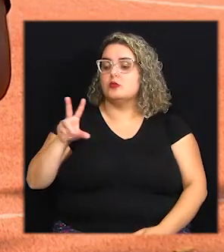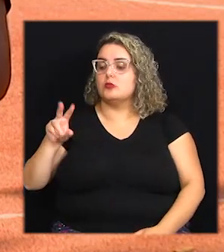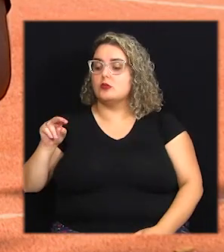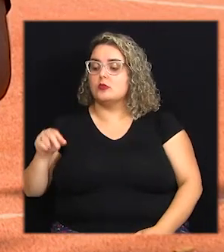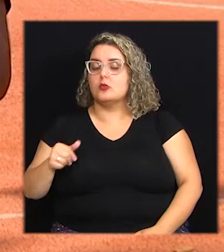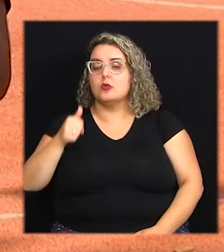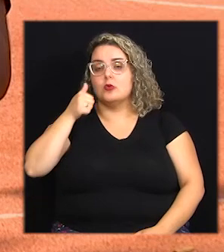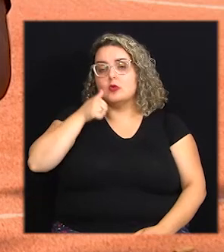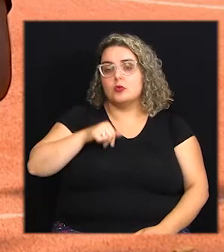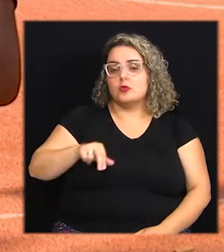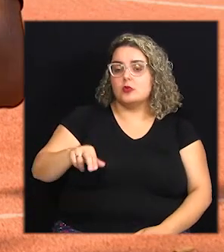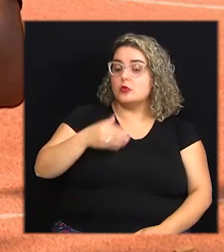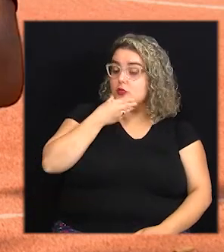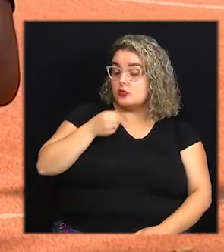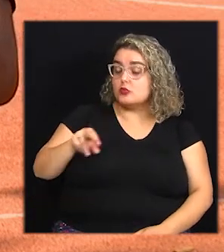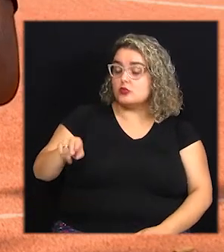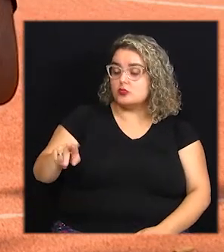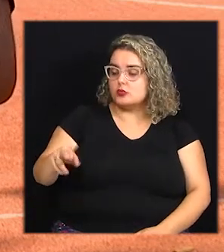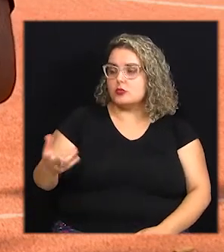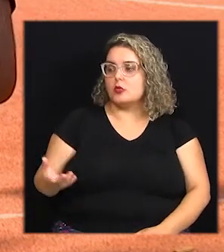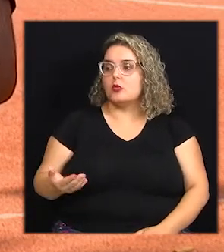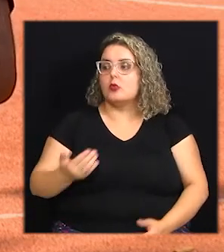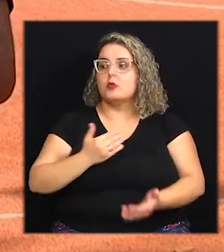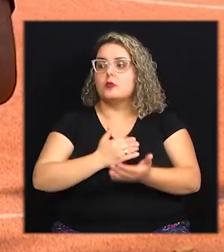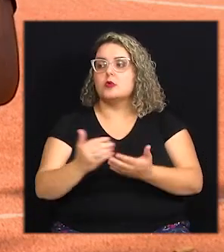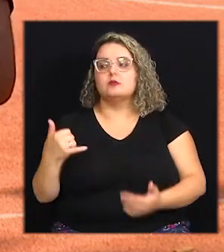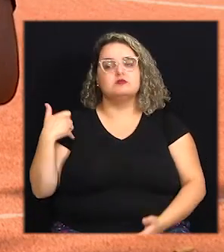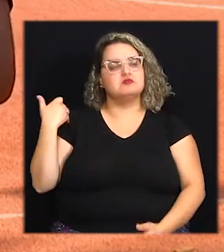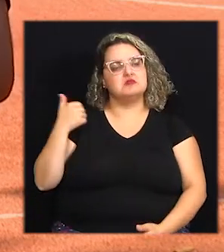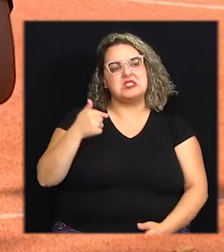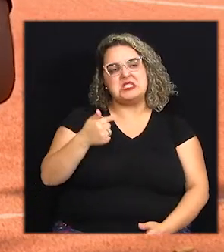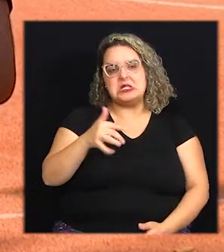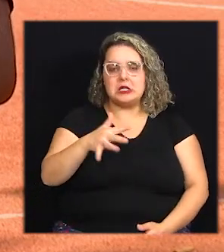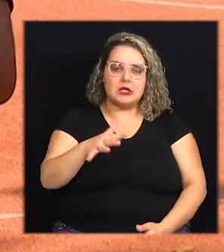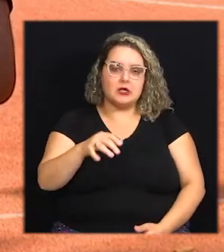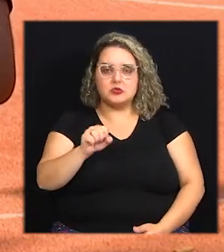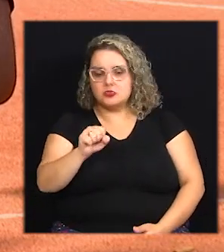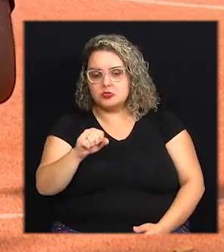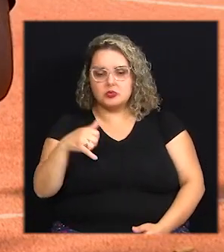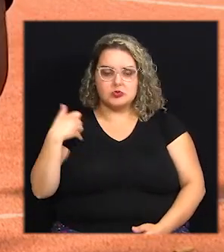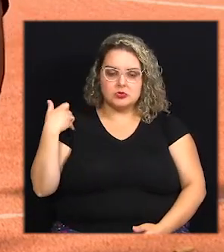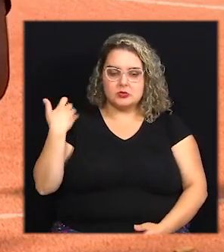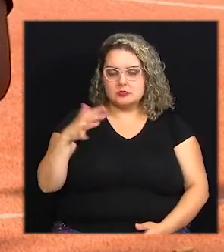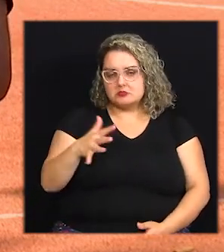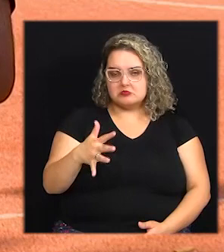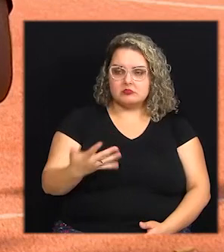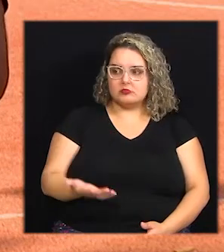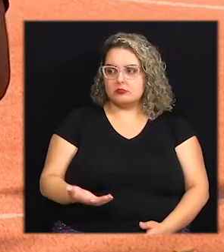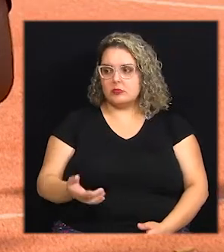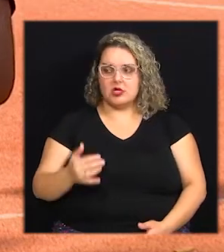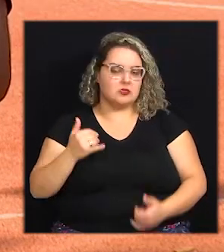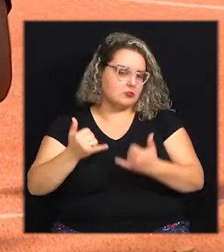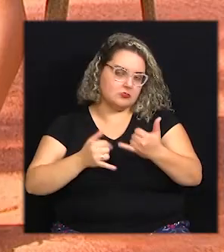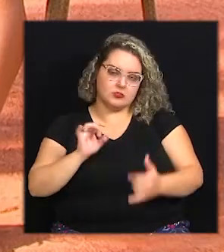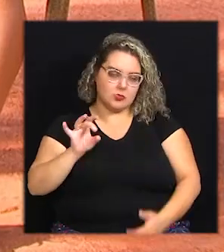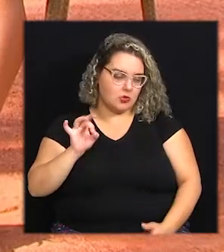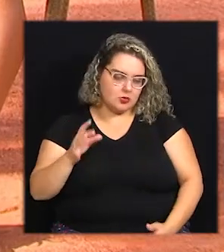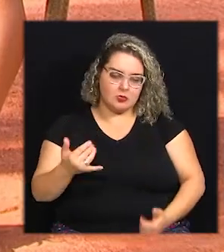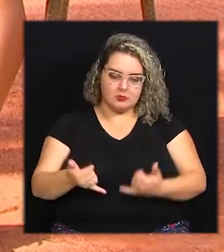jogar com quantos anos? Eu comecei a jogar com 7, 8 anos mais ou menos, mas a só brincar, assim,